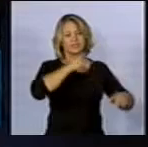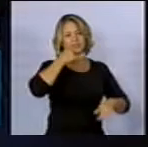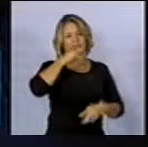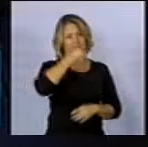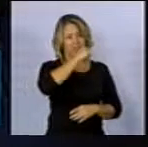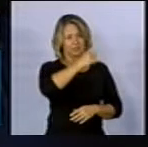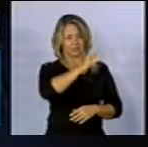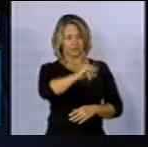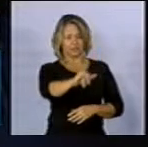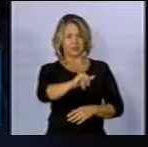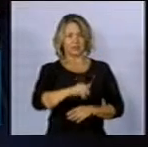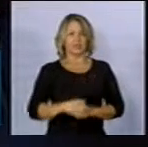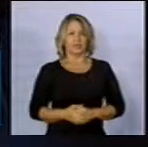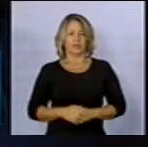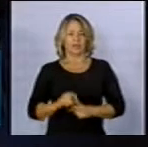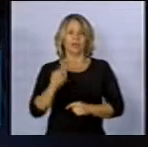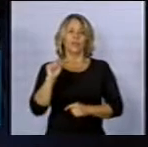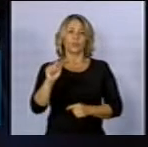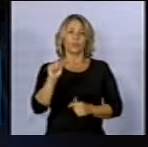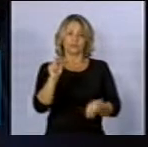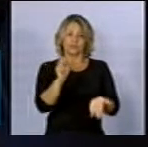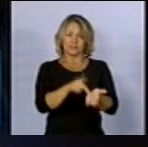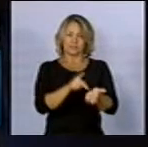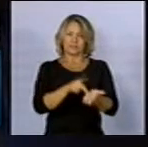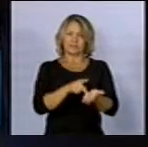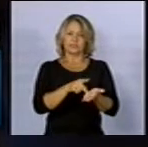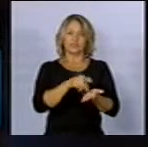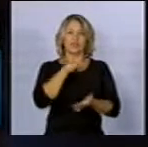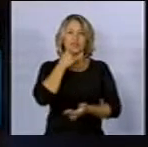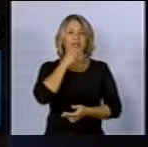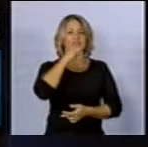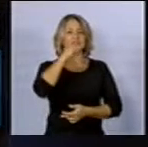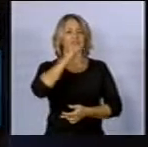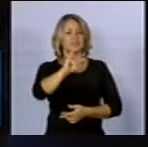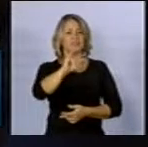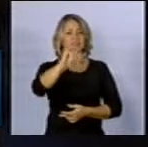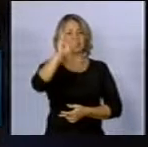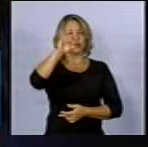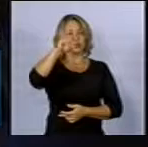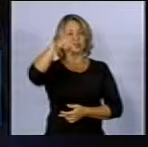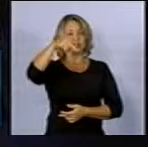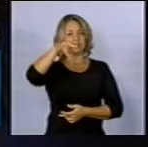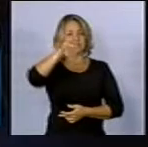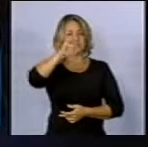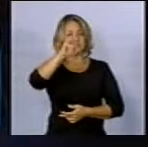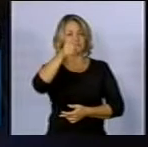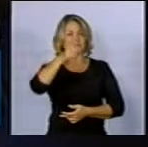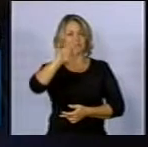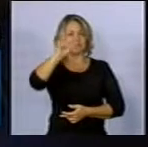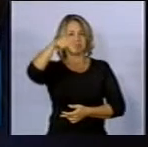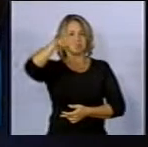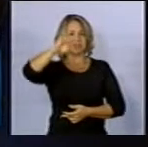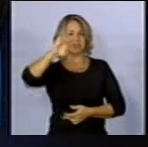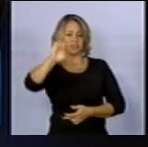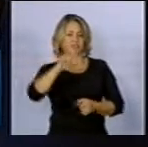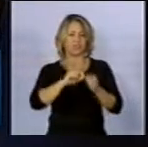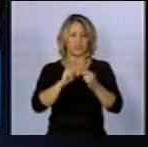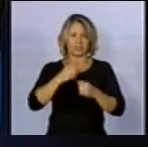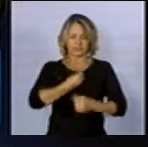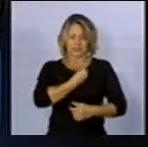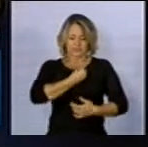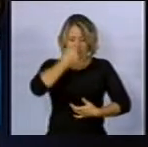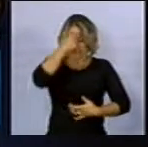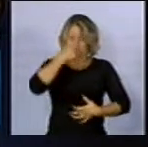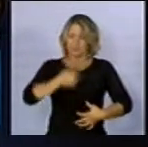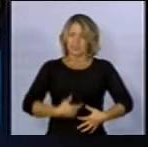irradiação O que que a irradiação ionizante faz num organismo ele quebra a cadeia